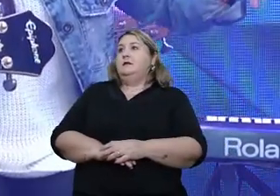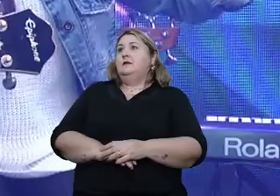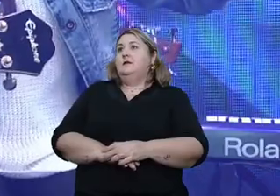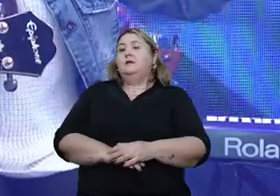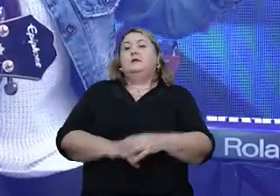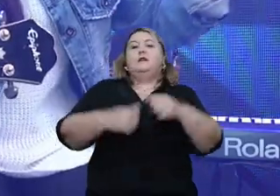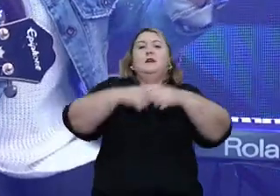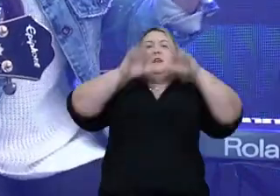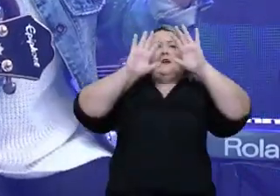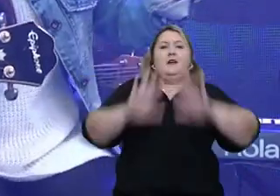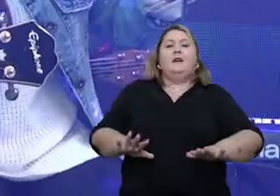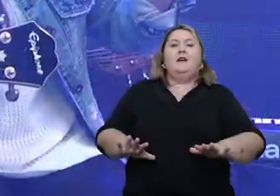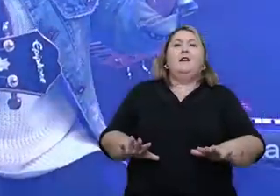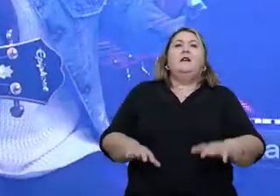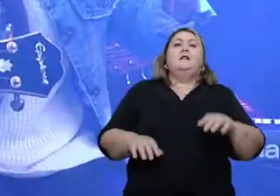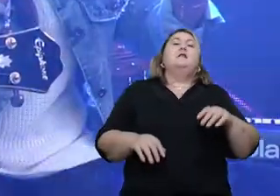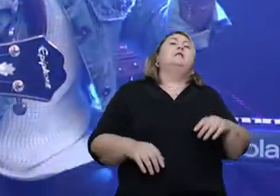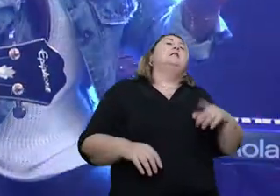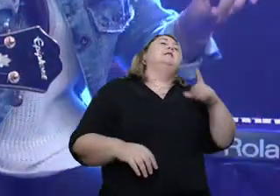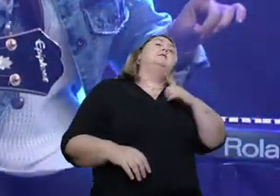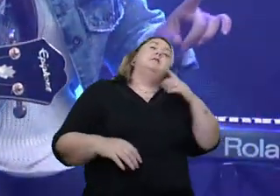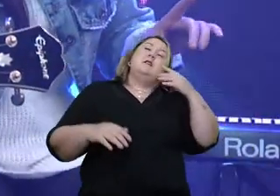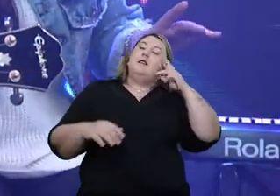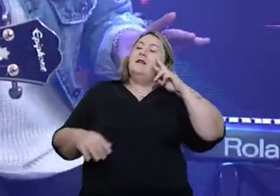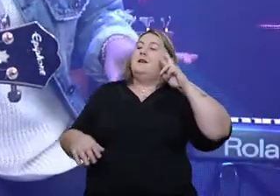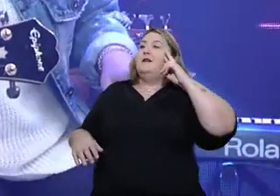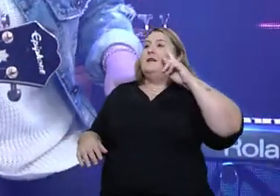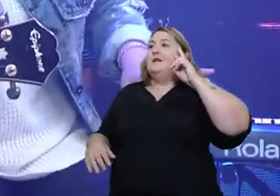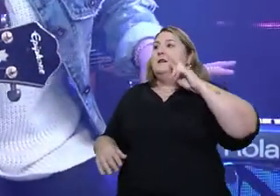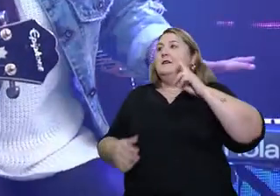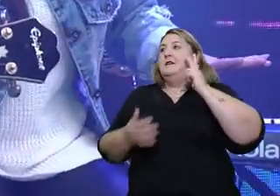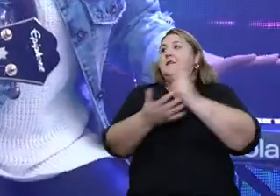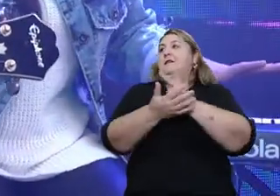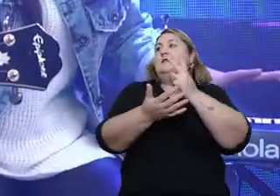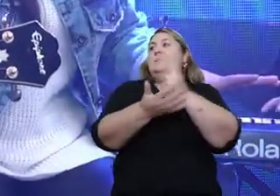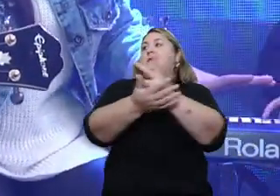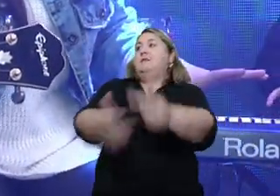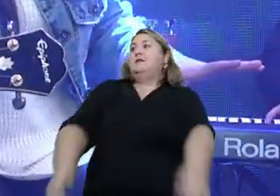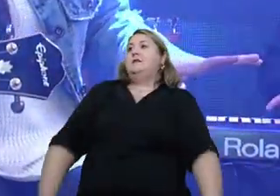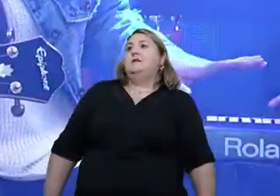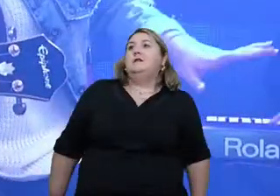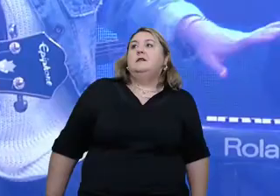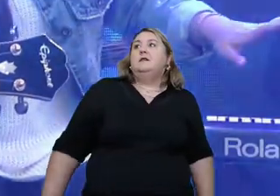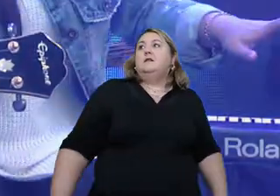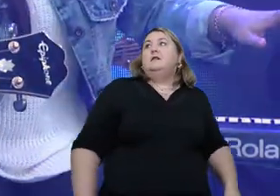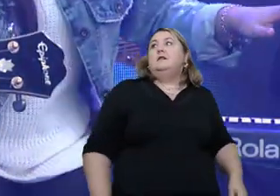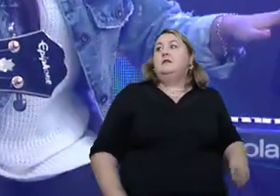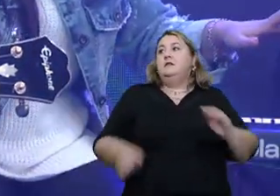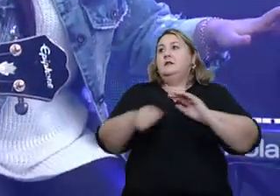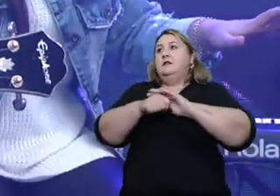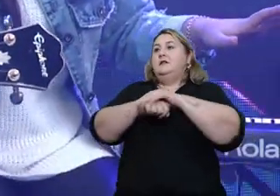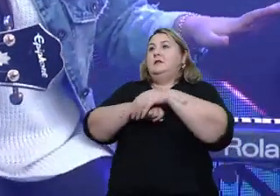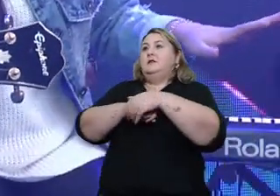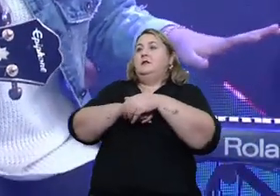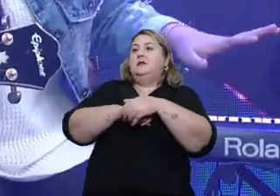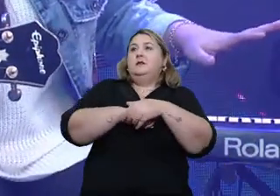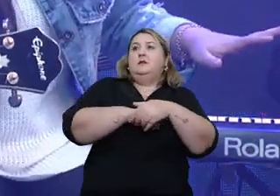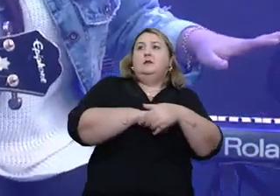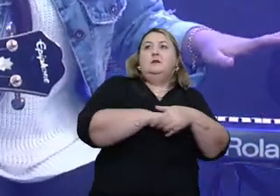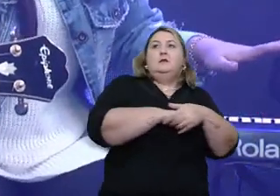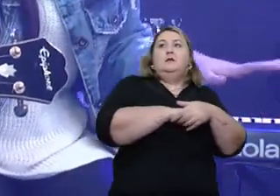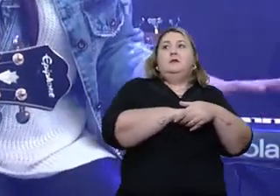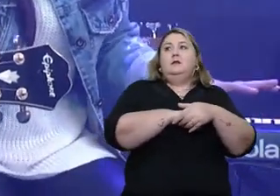Eu vou ficar guardado no seu coração, na noite